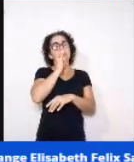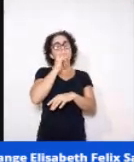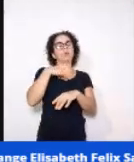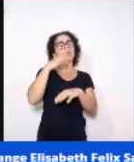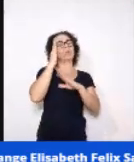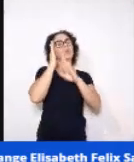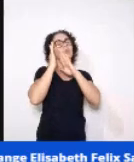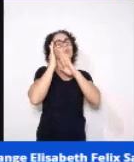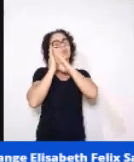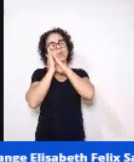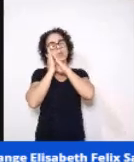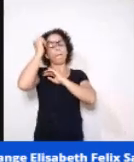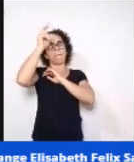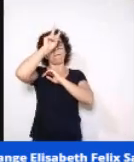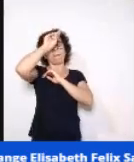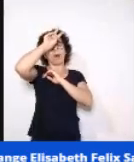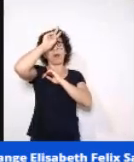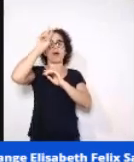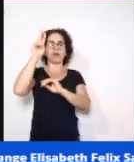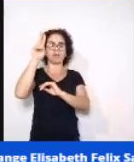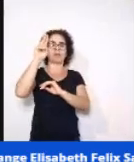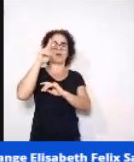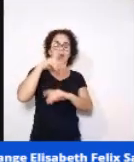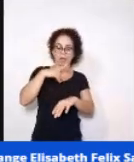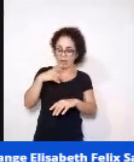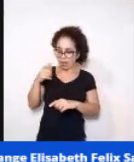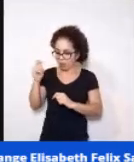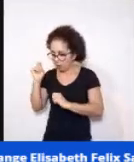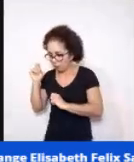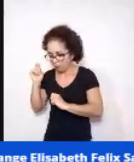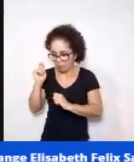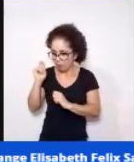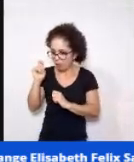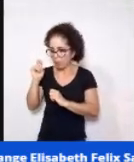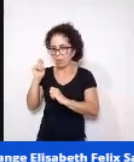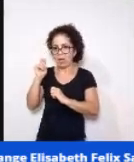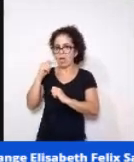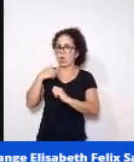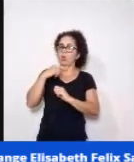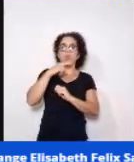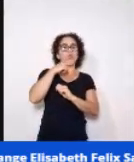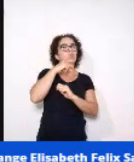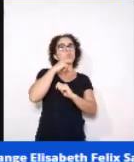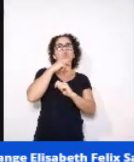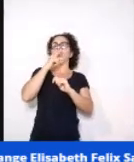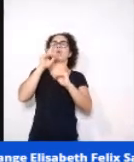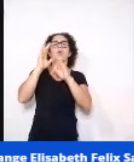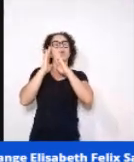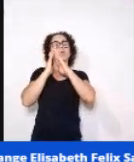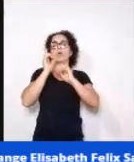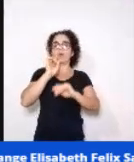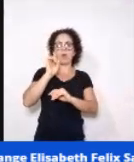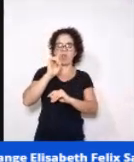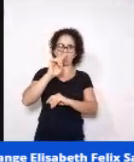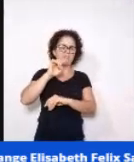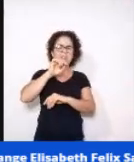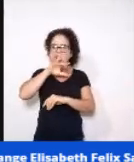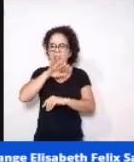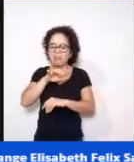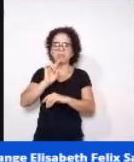minha vista, eu não durmo mais. Não consigo. Não consigo. É involuntário. Ah, você tem nojo, você tem medo? Não